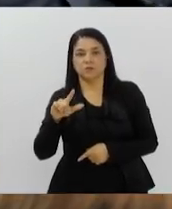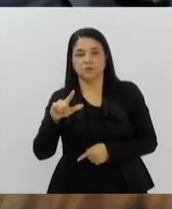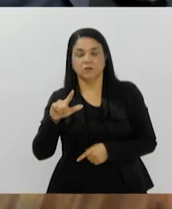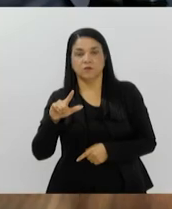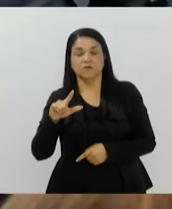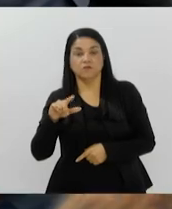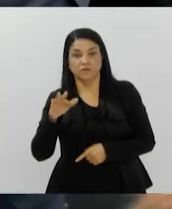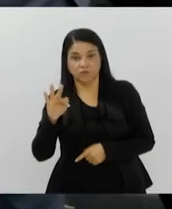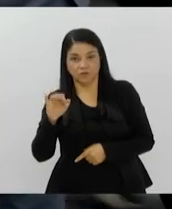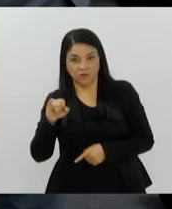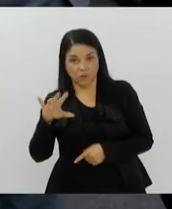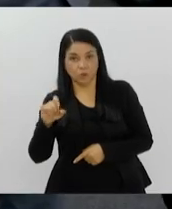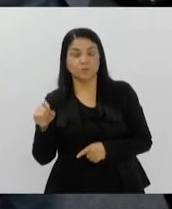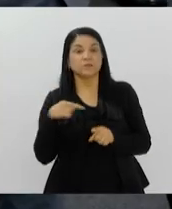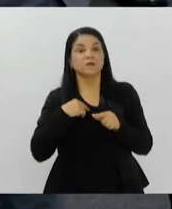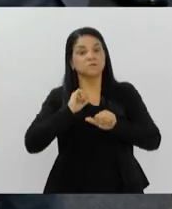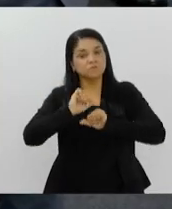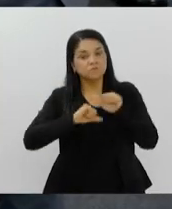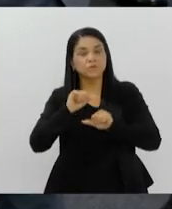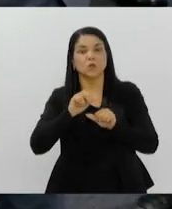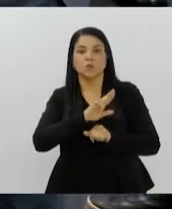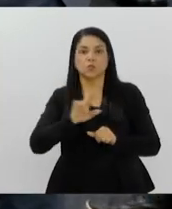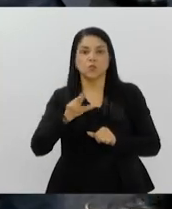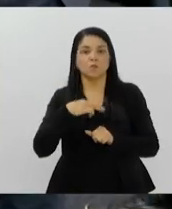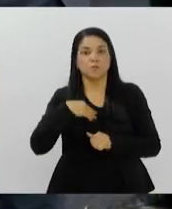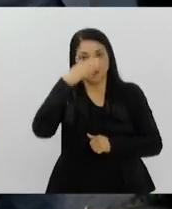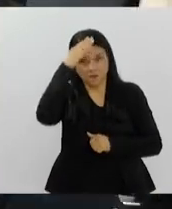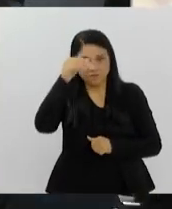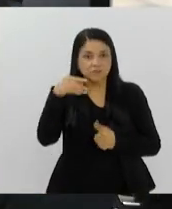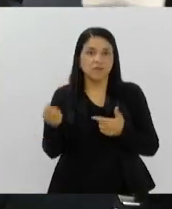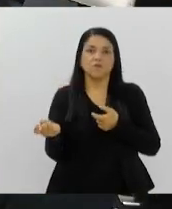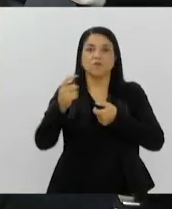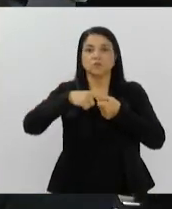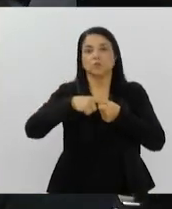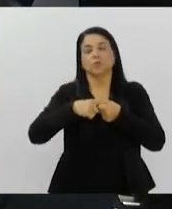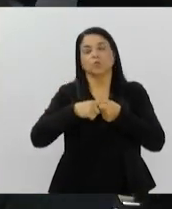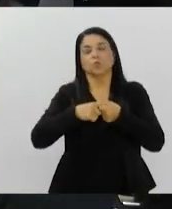um constrangimento geral e voltou a ser estádio Mário Filho.